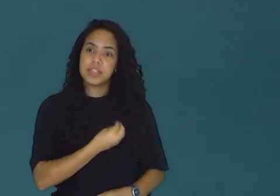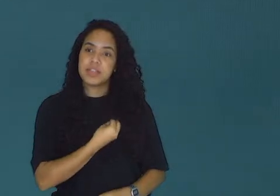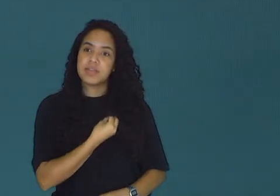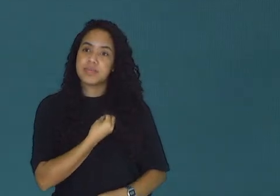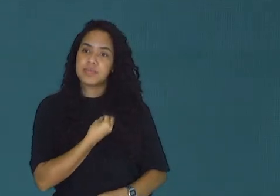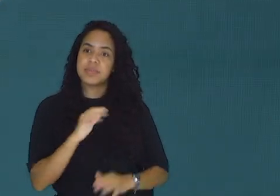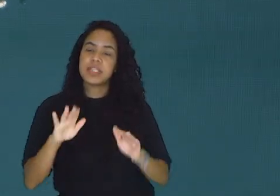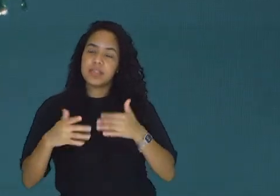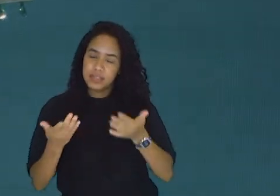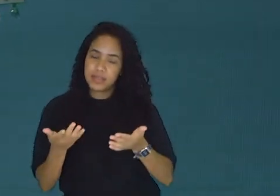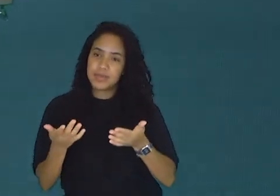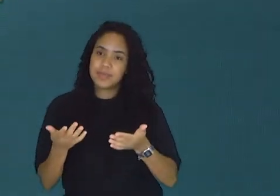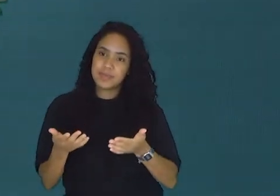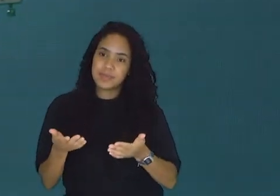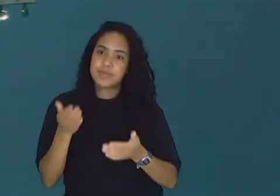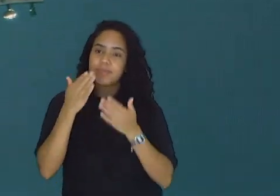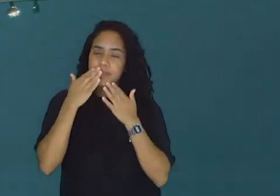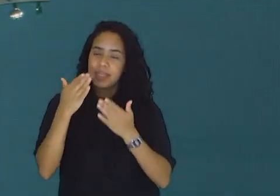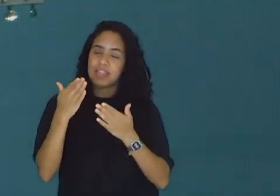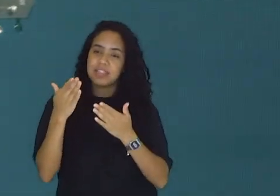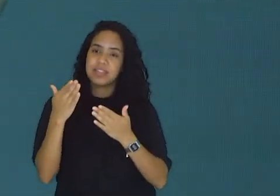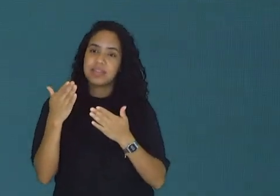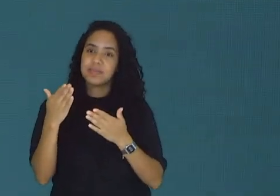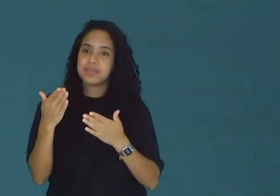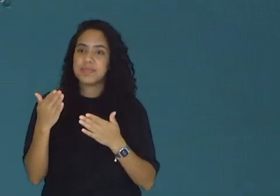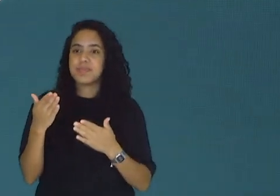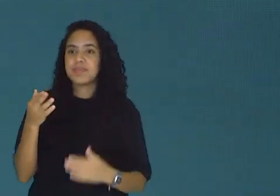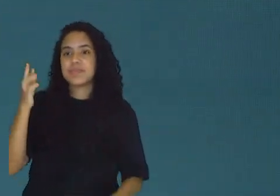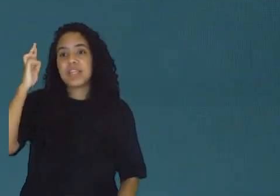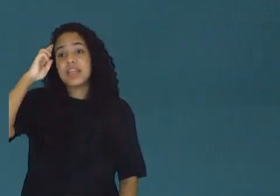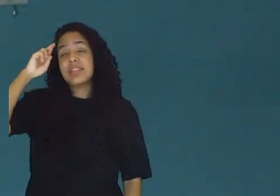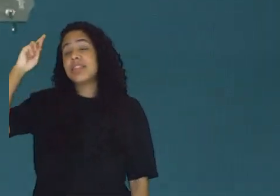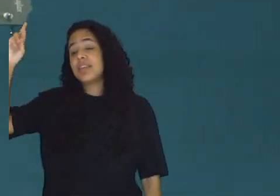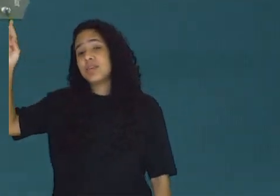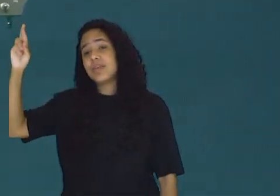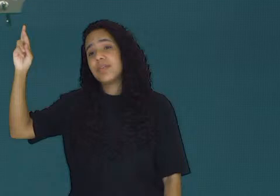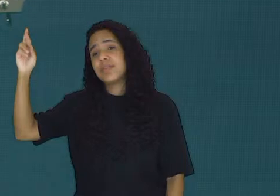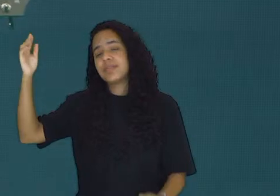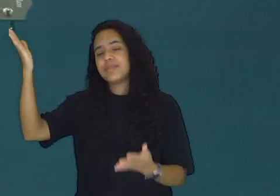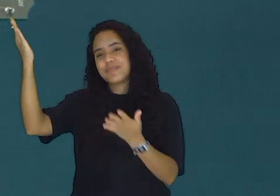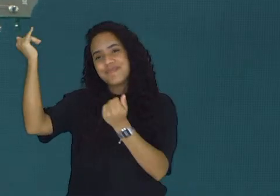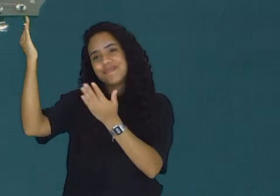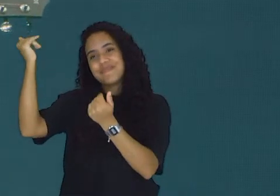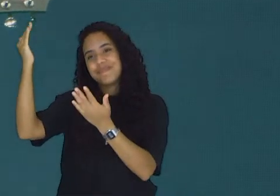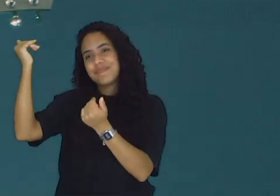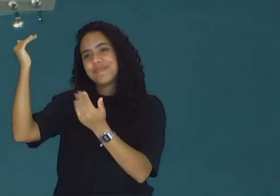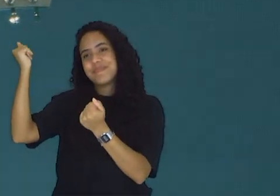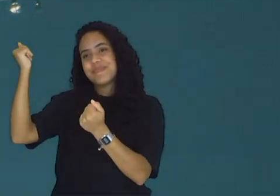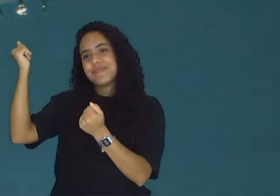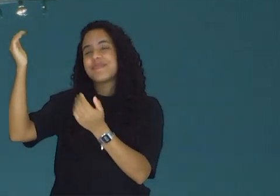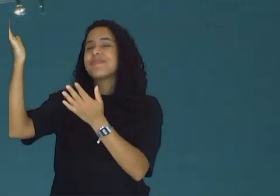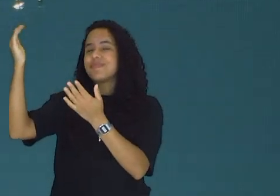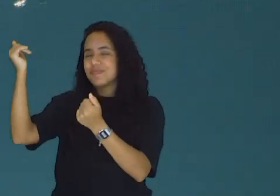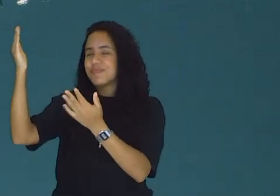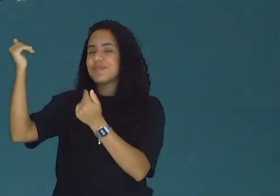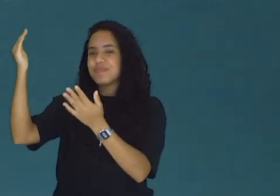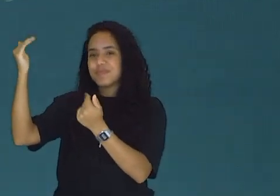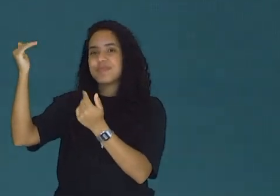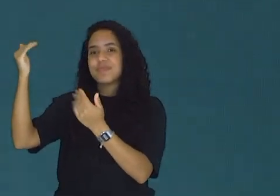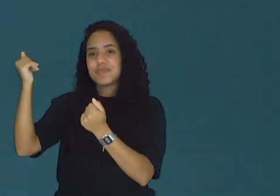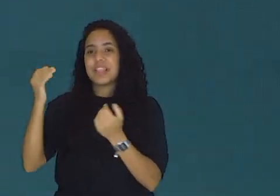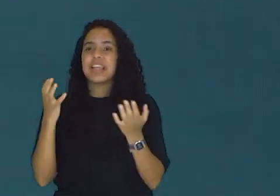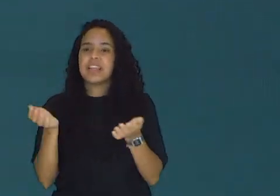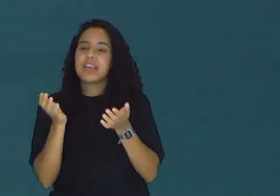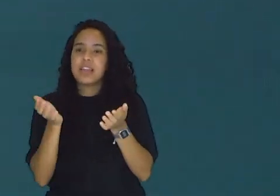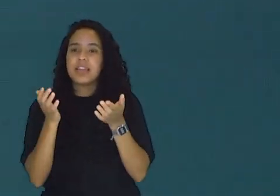sobre nós nesta manhã com poder para nos restaurar, para nos tornar de fato a sua imagem e